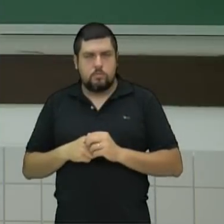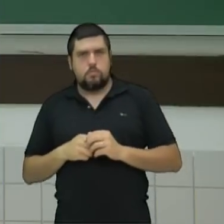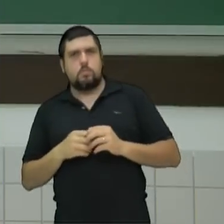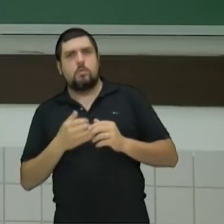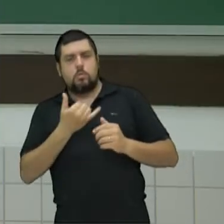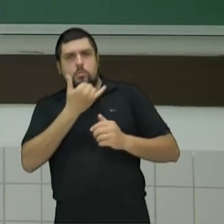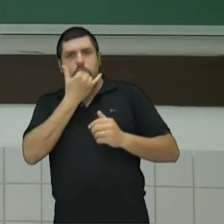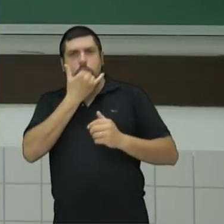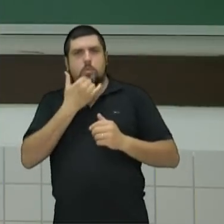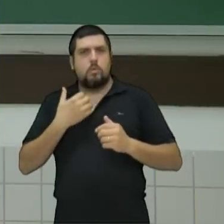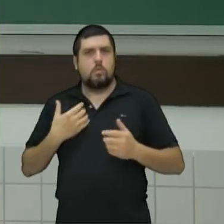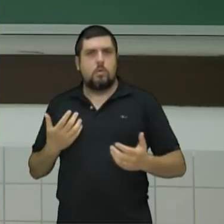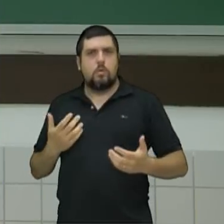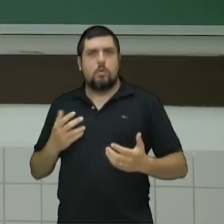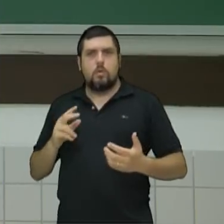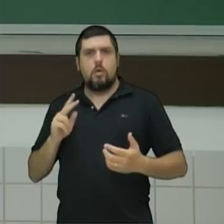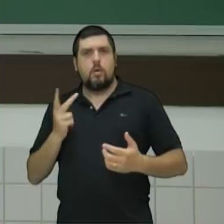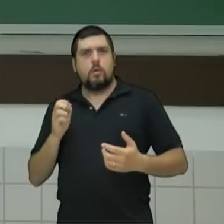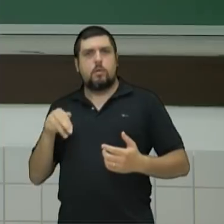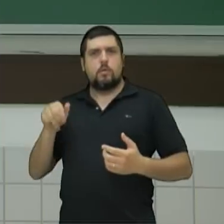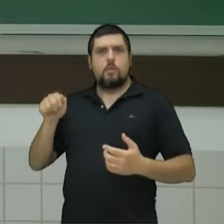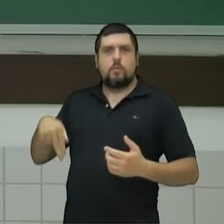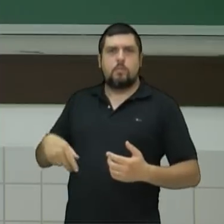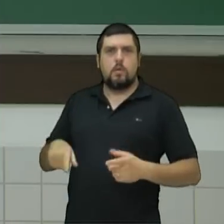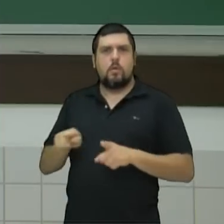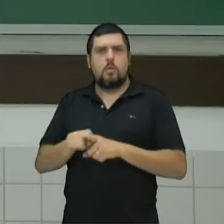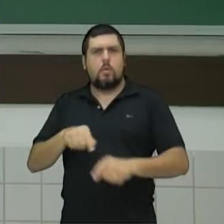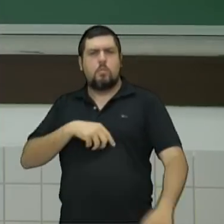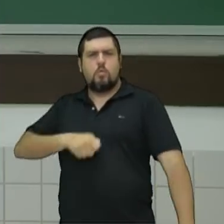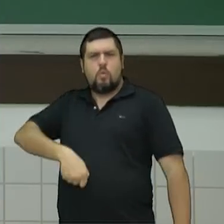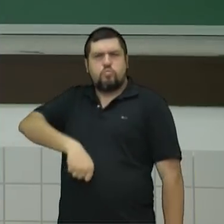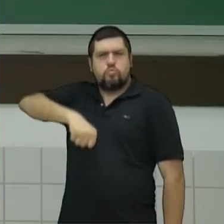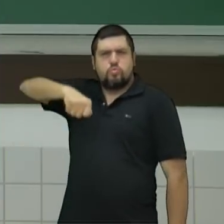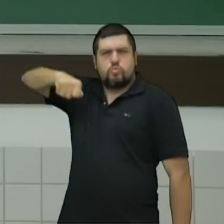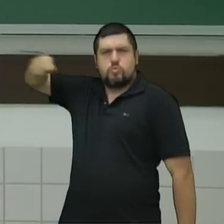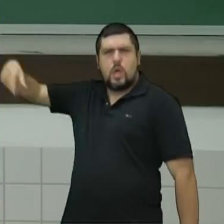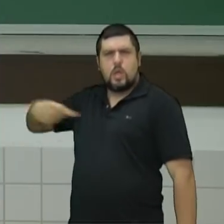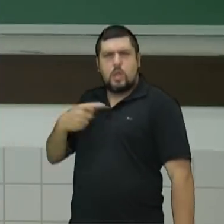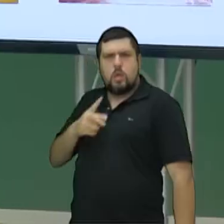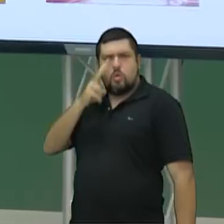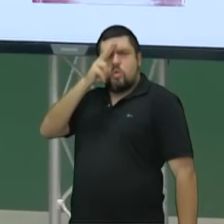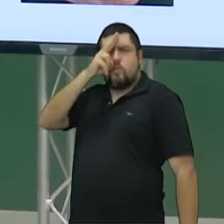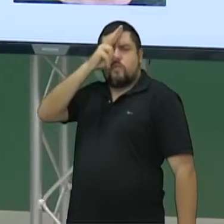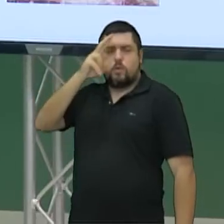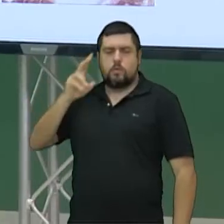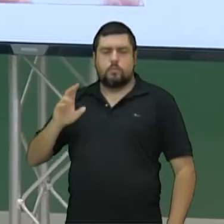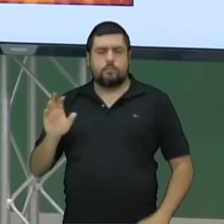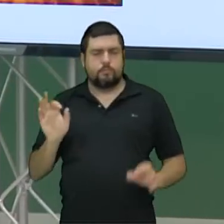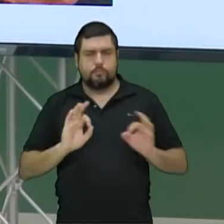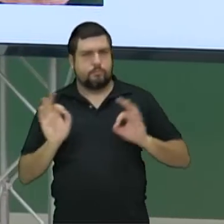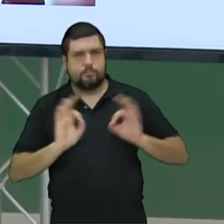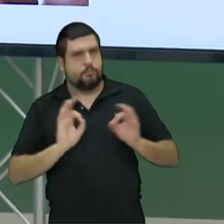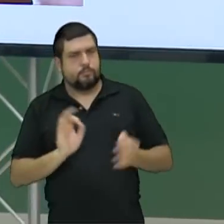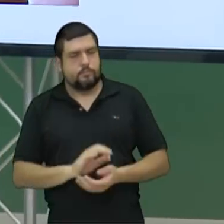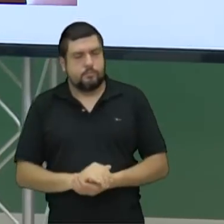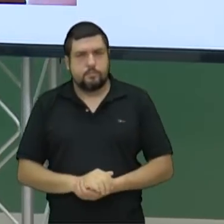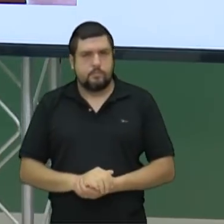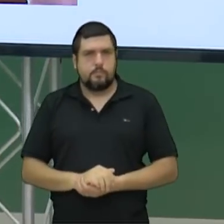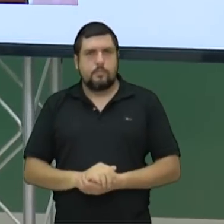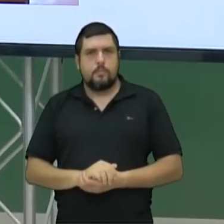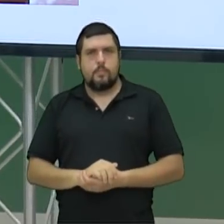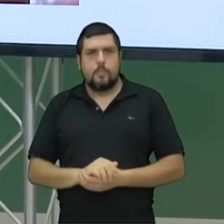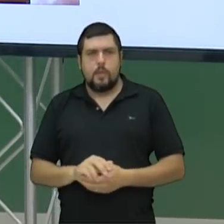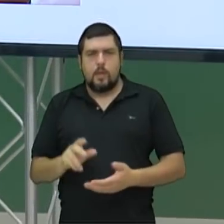força, né? Nem o He-Man que tem a força ali, certo? Eu tenho a força. Mentira, ninguém tem a força. Na realidade, eu vou dizer o seguinte: